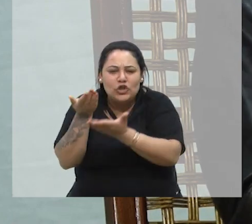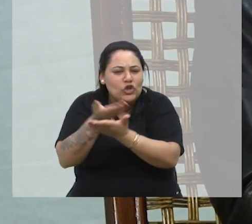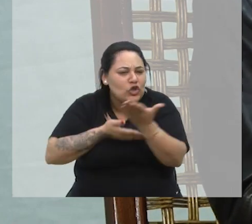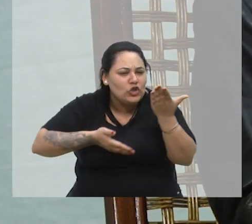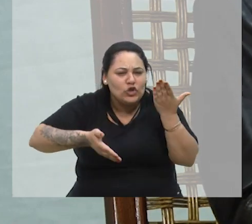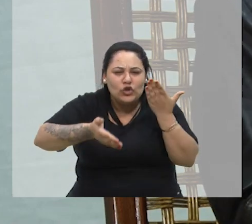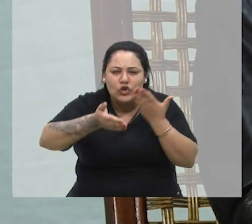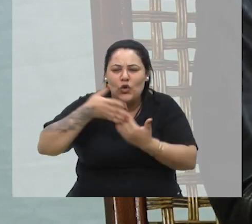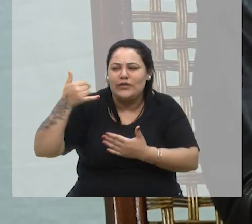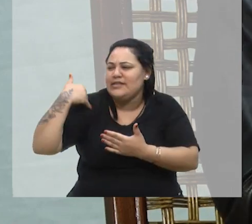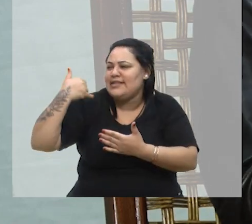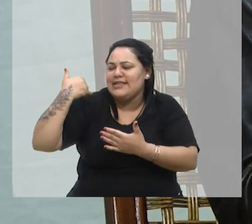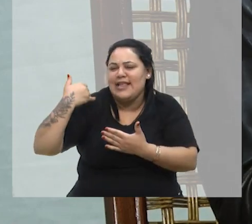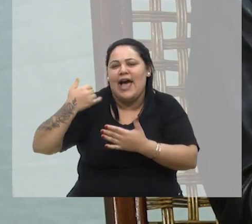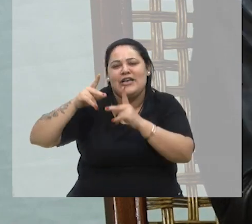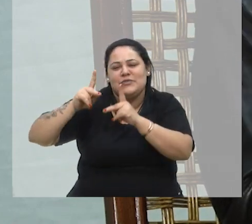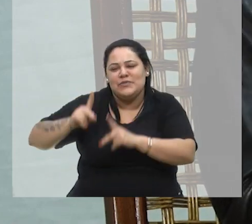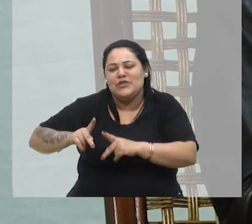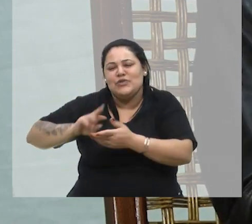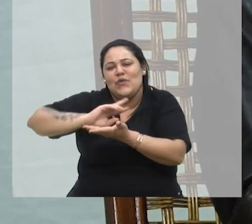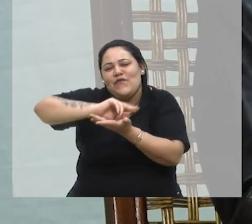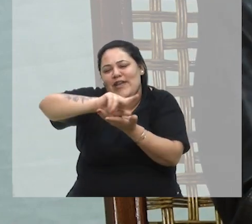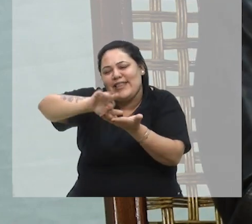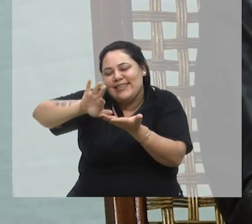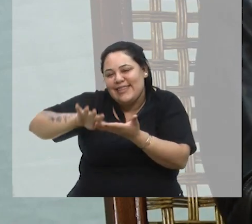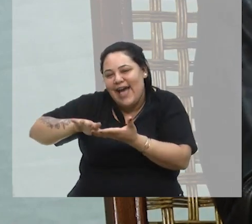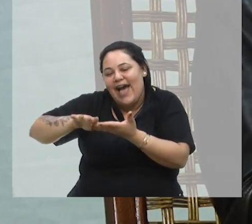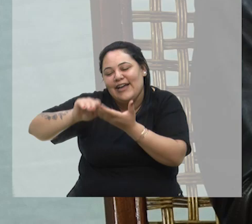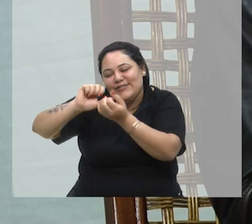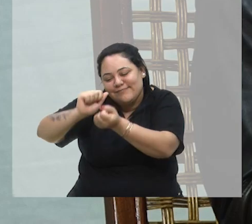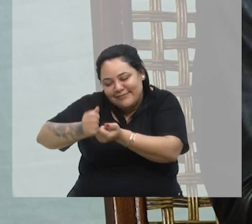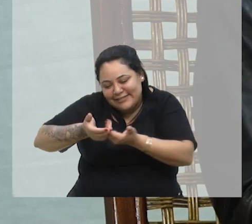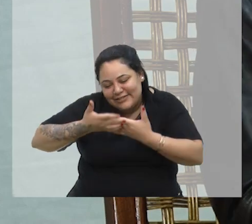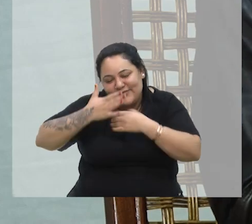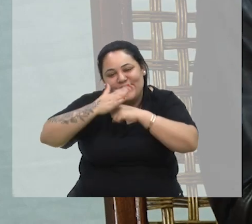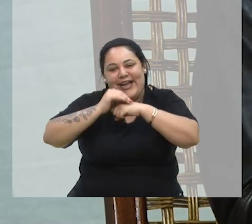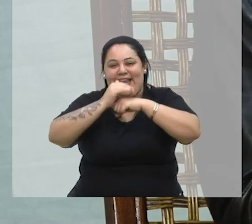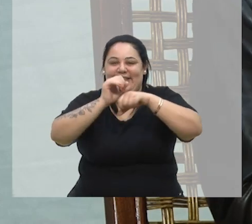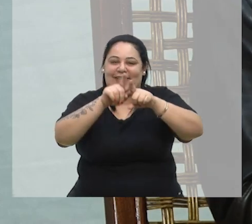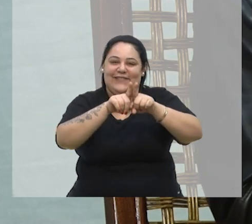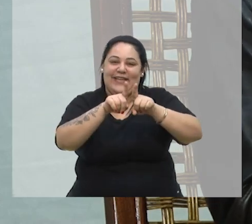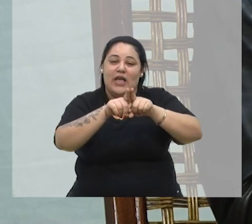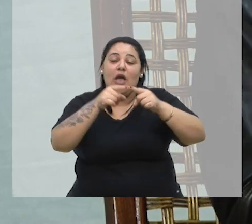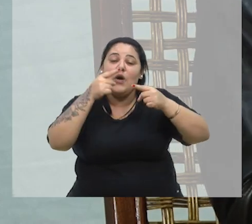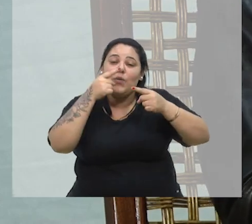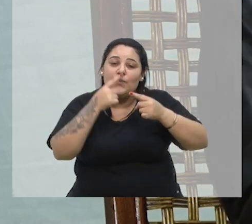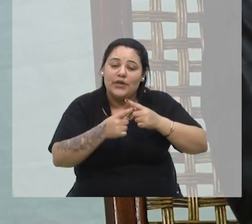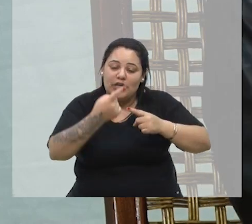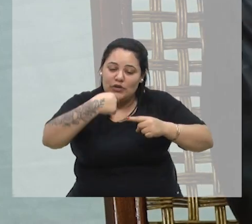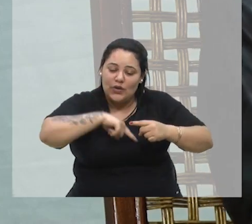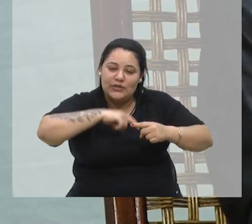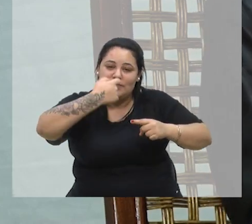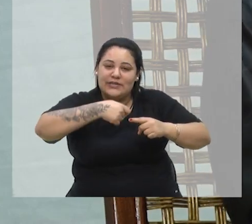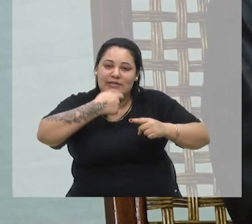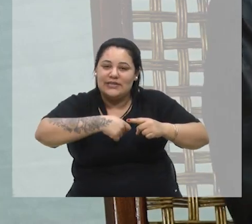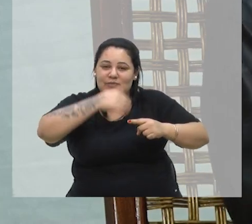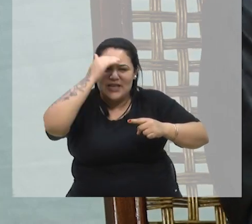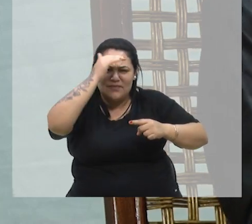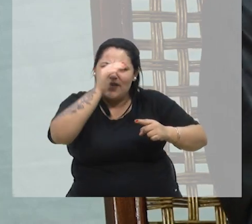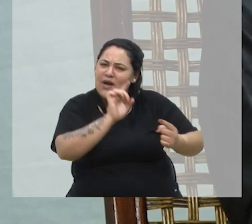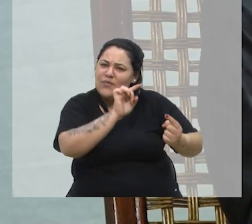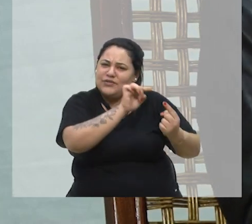seja diversa, para que ela seja acolhedora, convidativa, porque justamente a gente precisa cumprir o